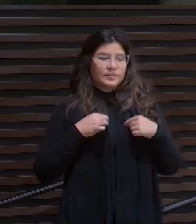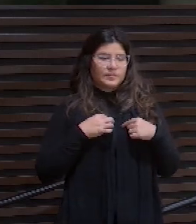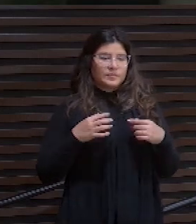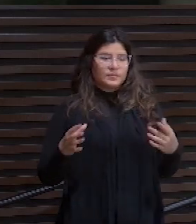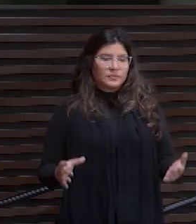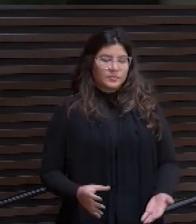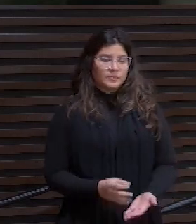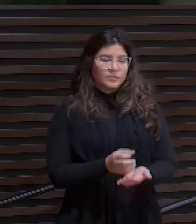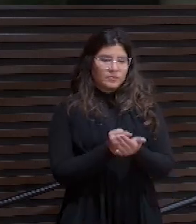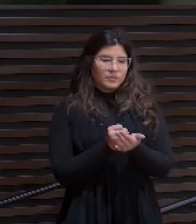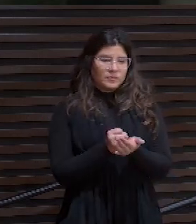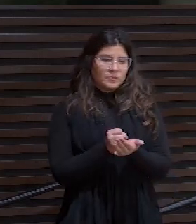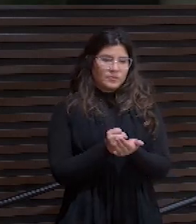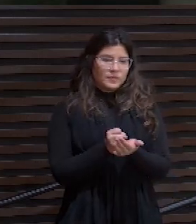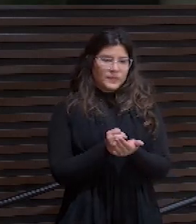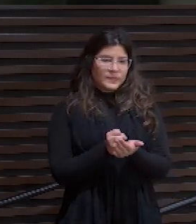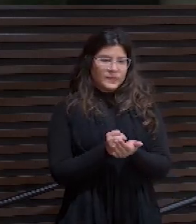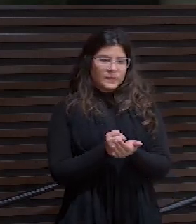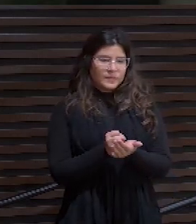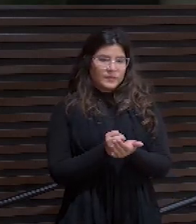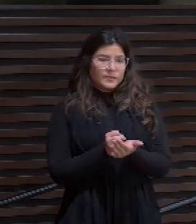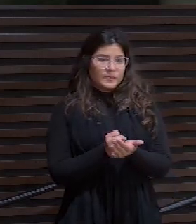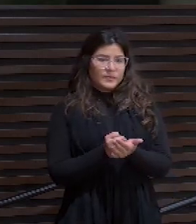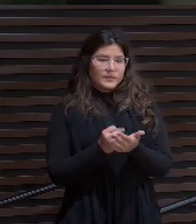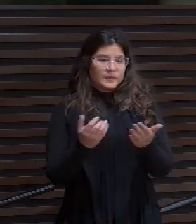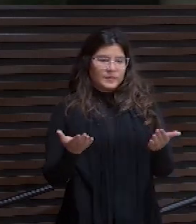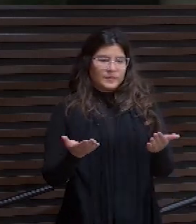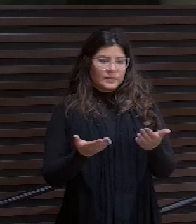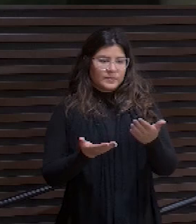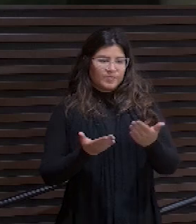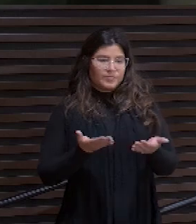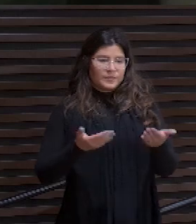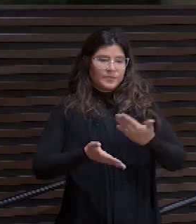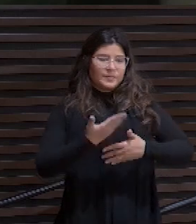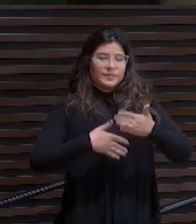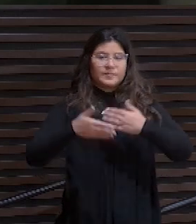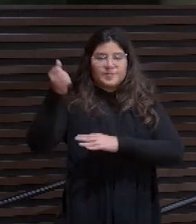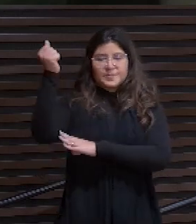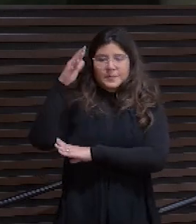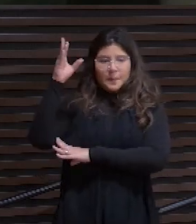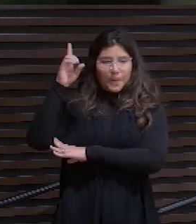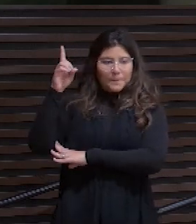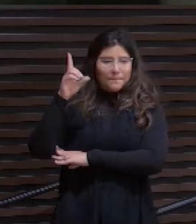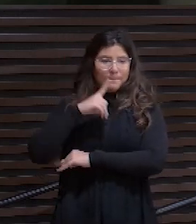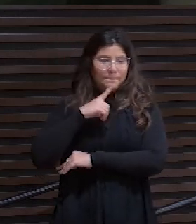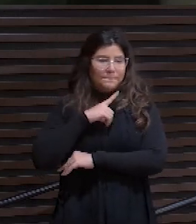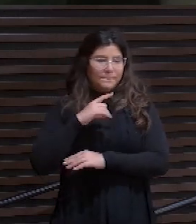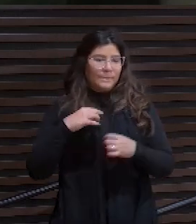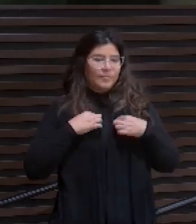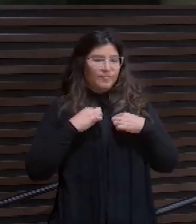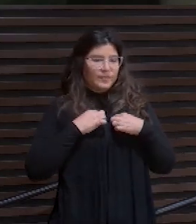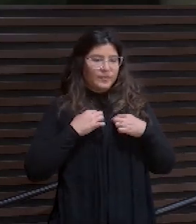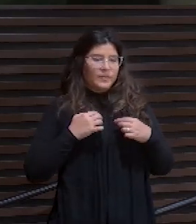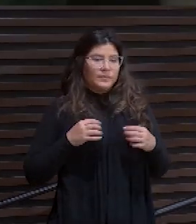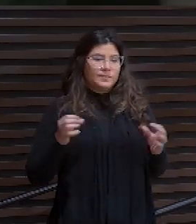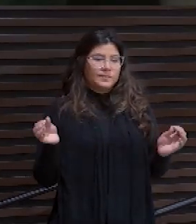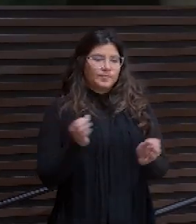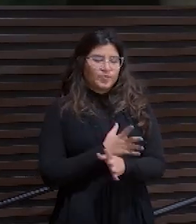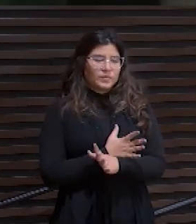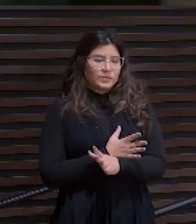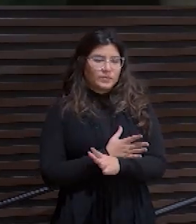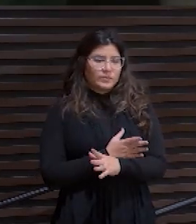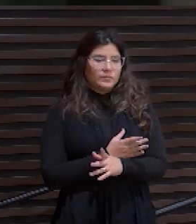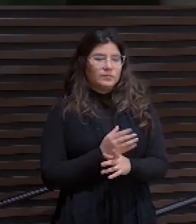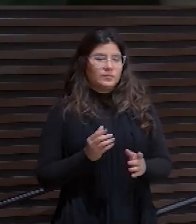meus irmãos, pela graça de Deus, nós temos um conjunto de roupa novo. E nós temos um novo odre para carregar